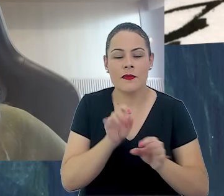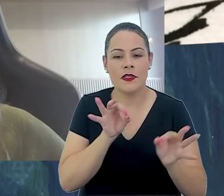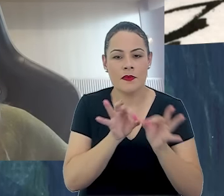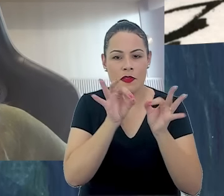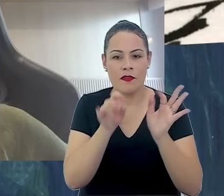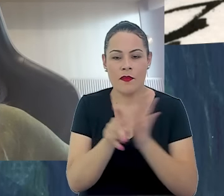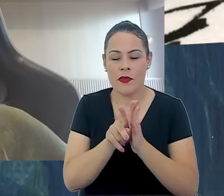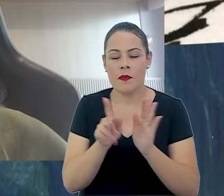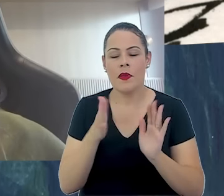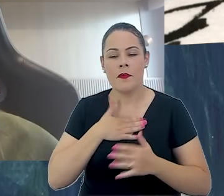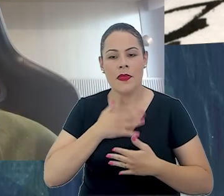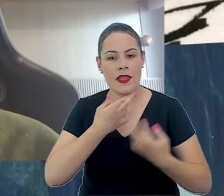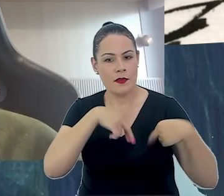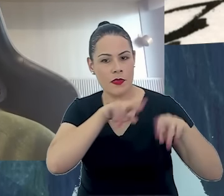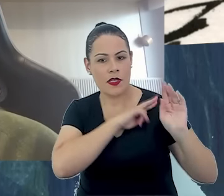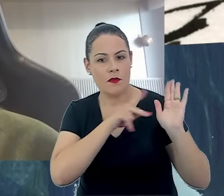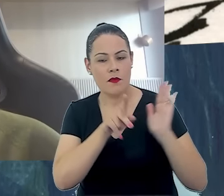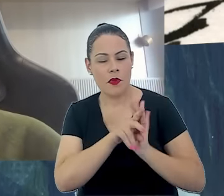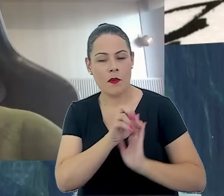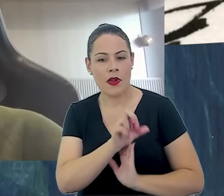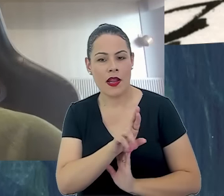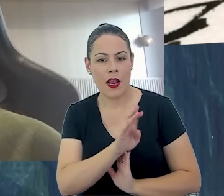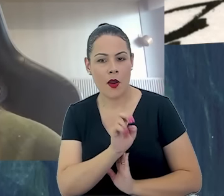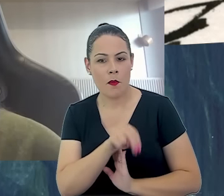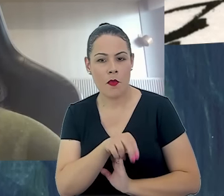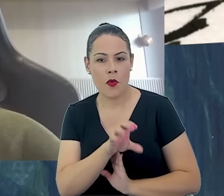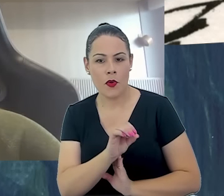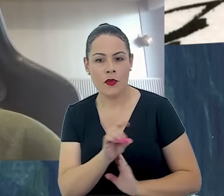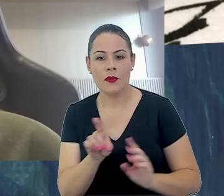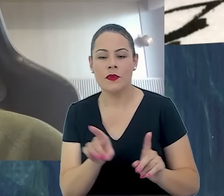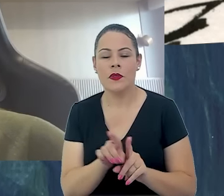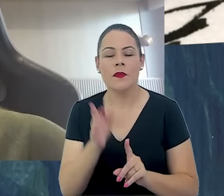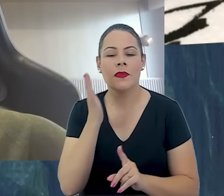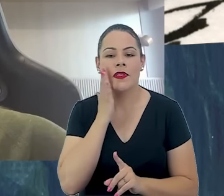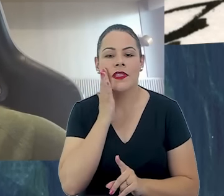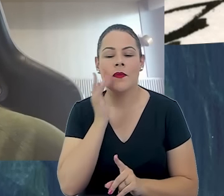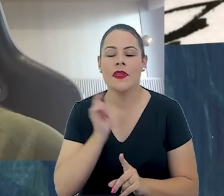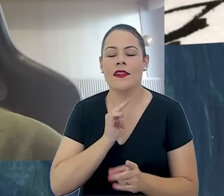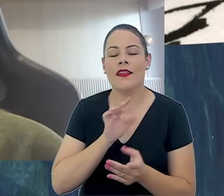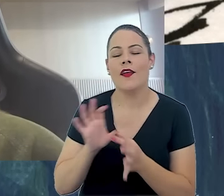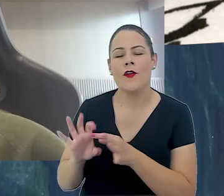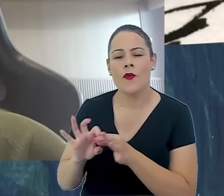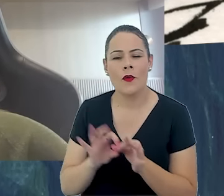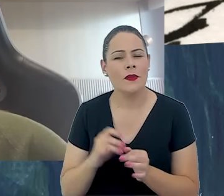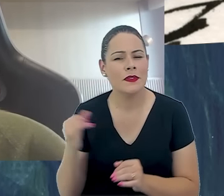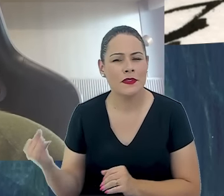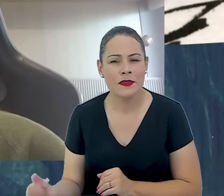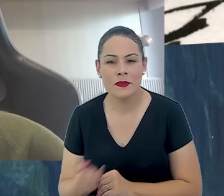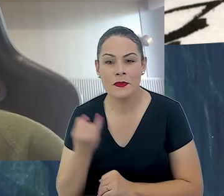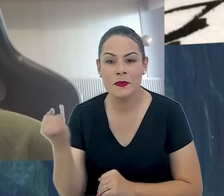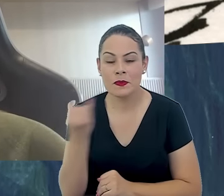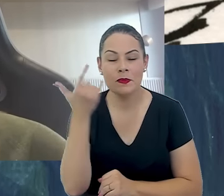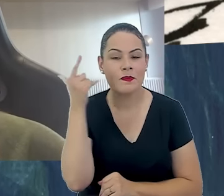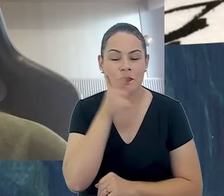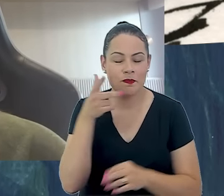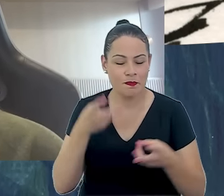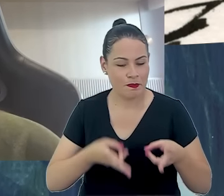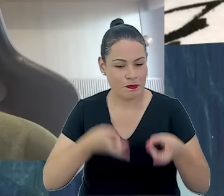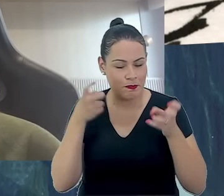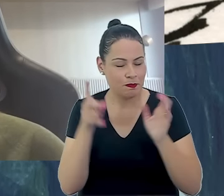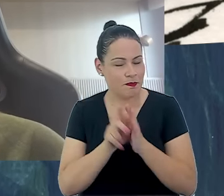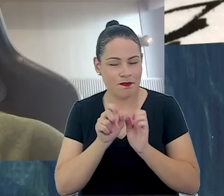mais a minha parte, carbono, Away Carbon, né? Que é um braço aí importantíssimo,